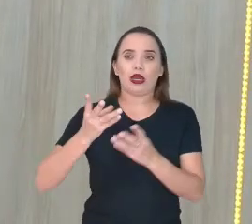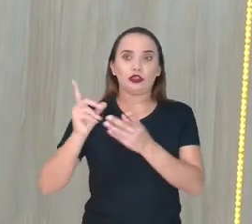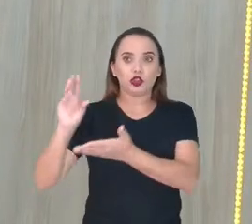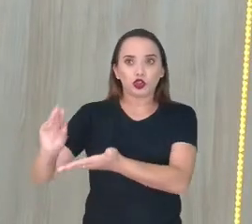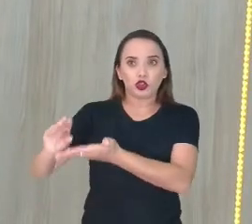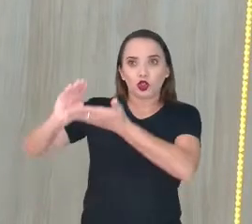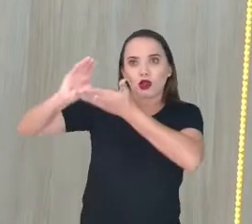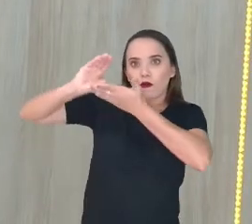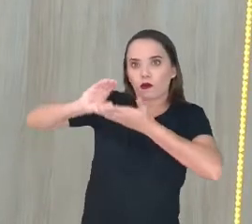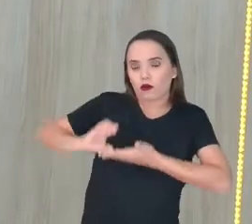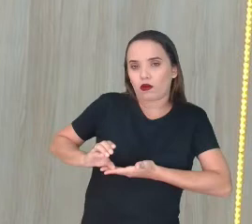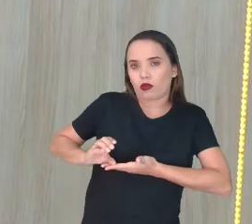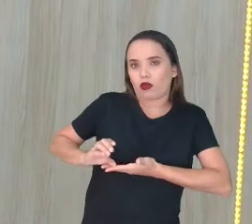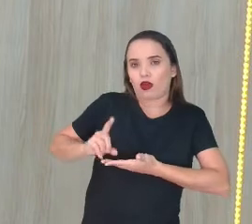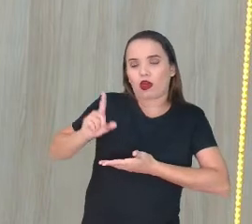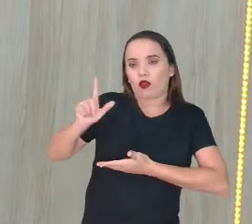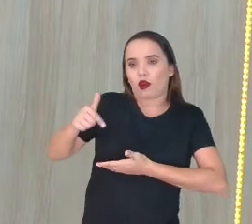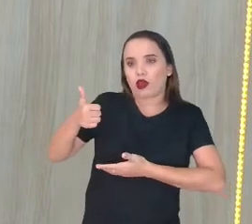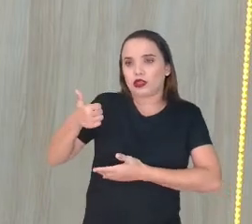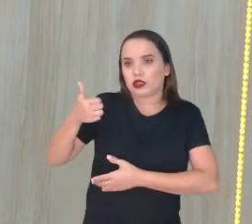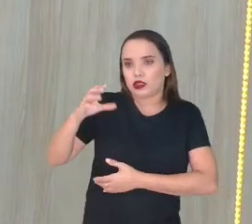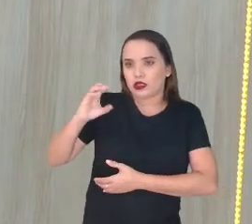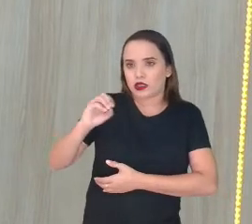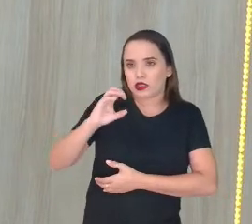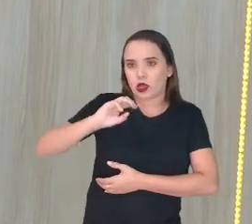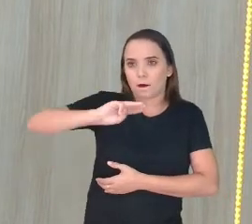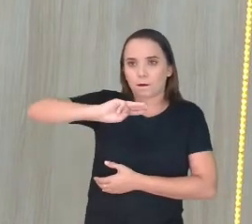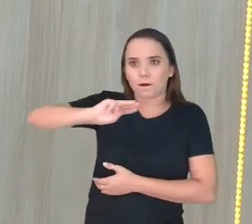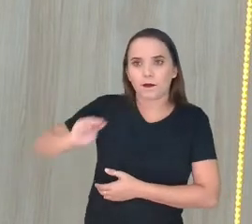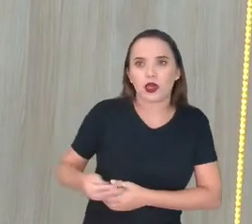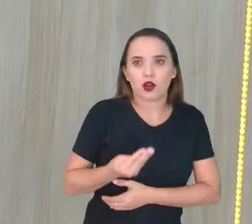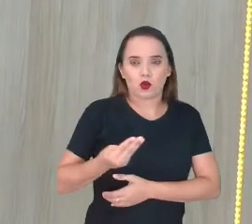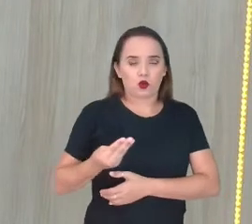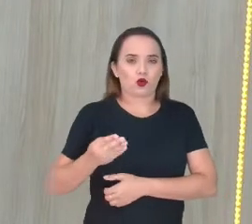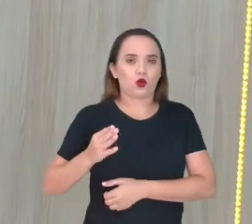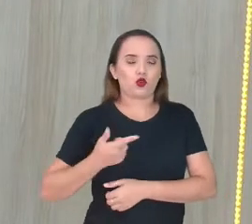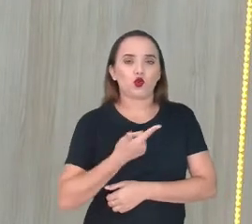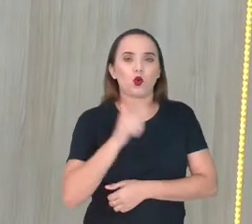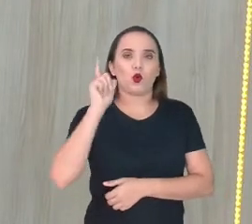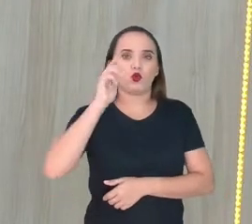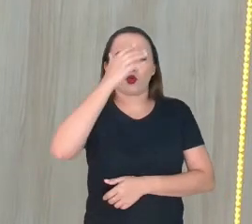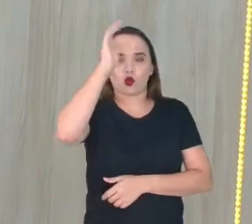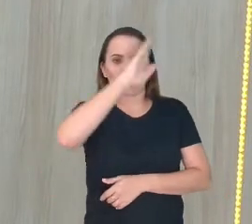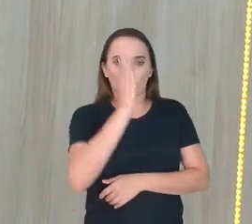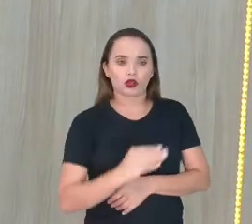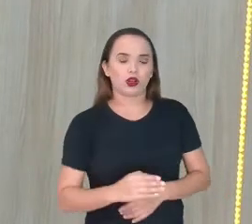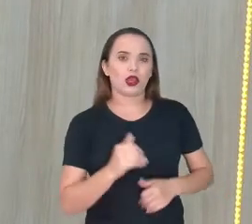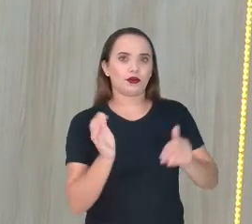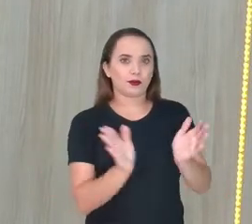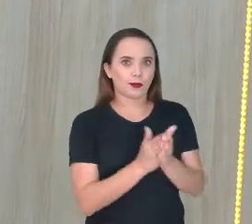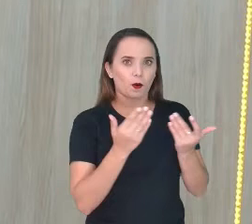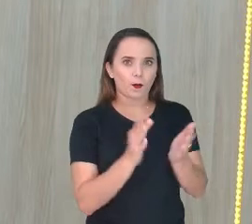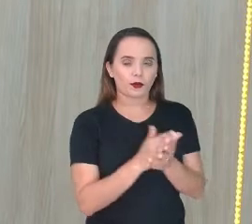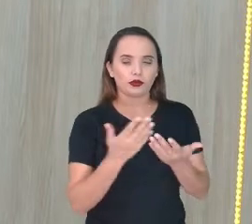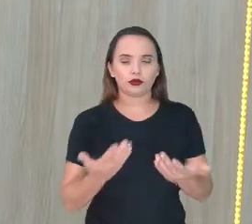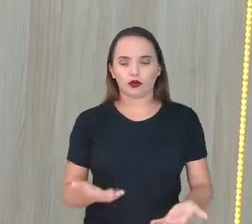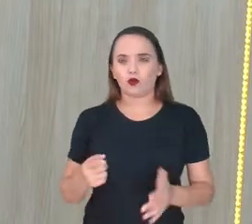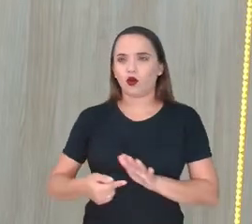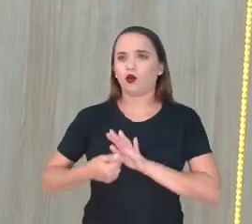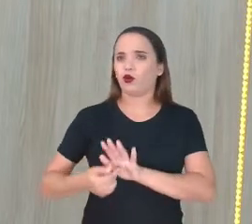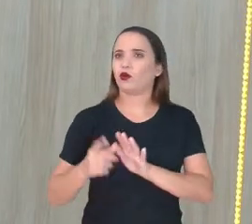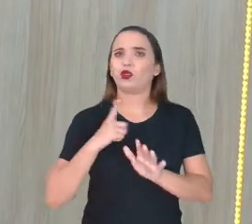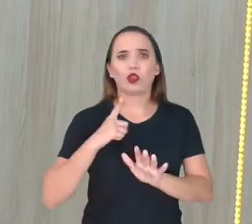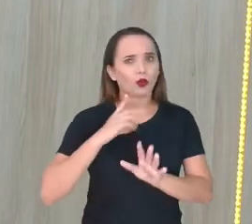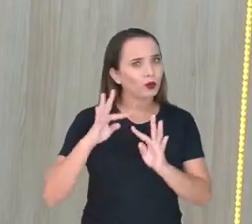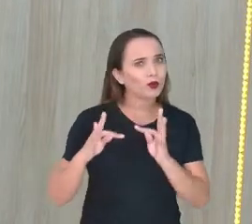aqui um argumento, uma ferramenta de persuasão, eu tenho um indicativo de autoridade, o que é que eu tenho